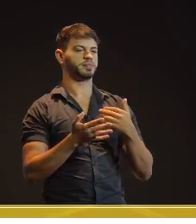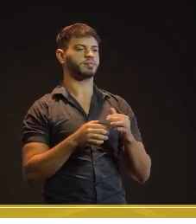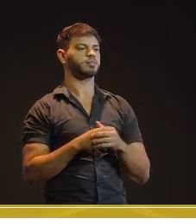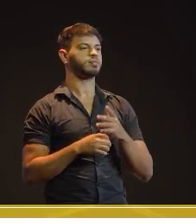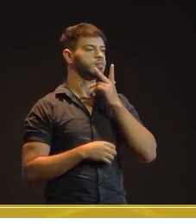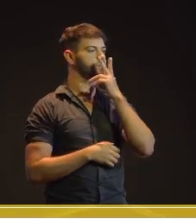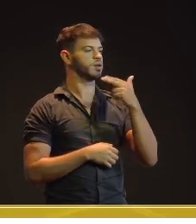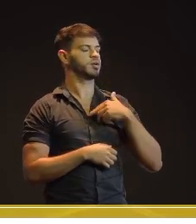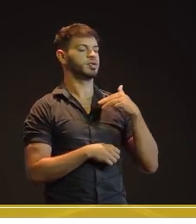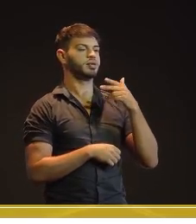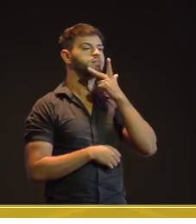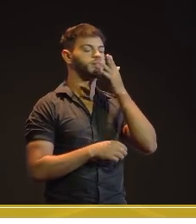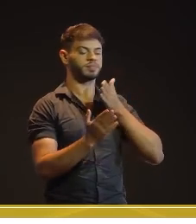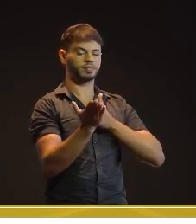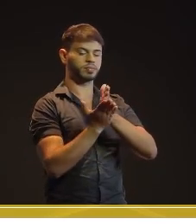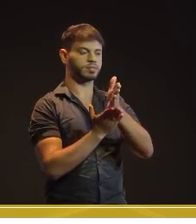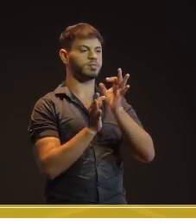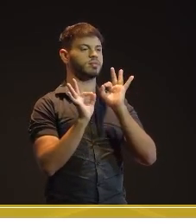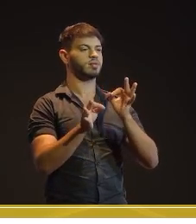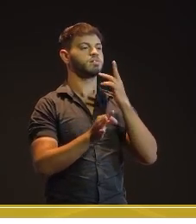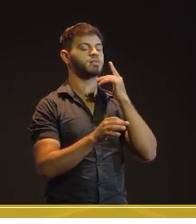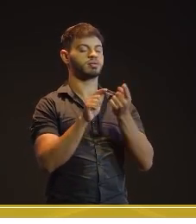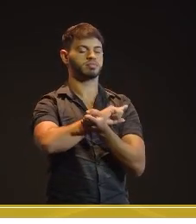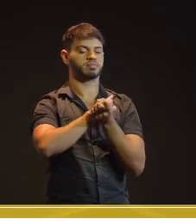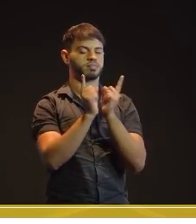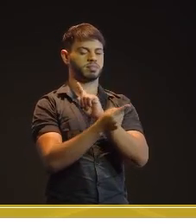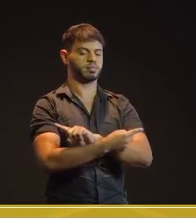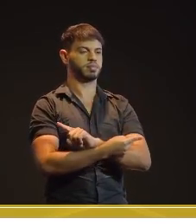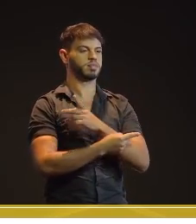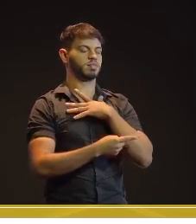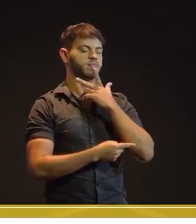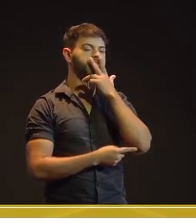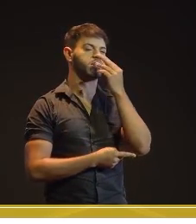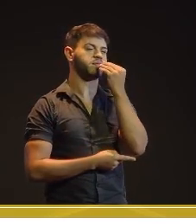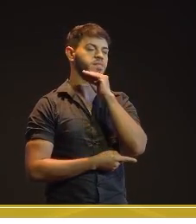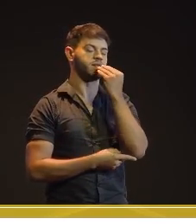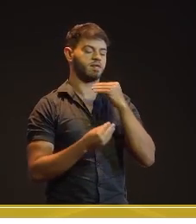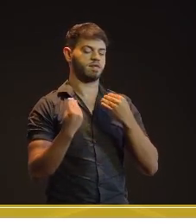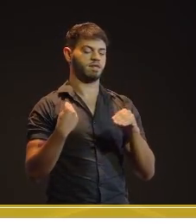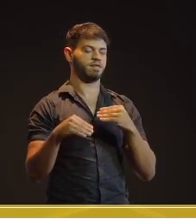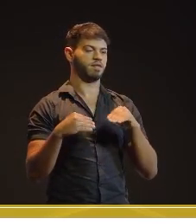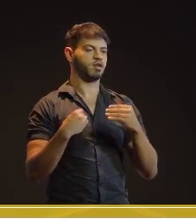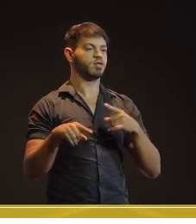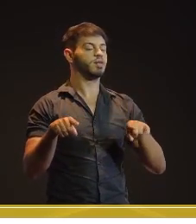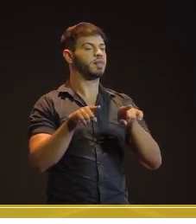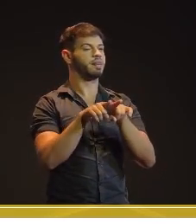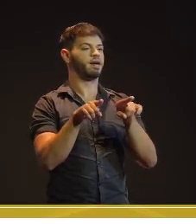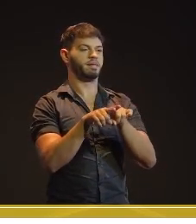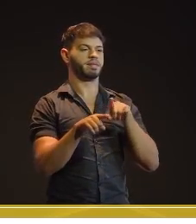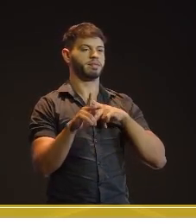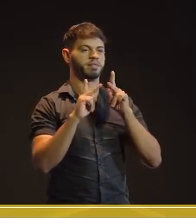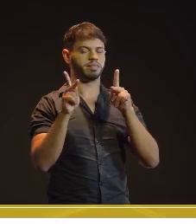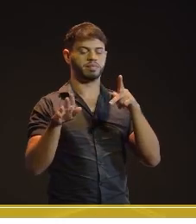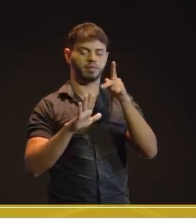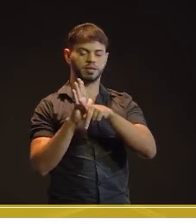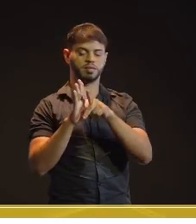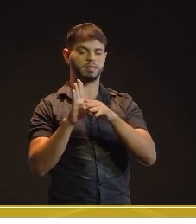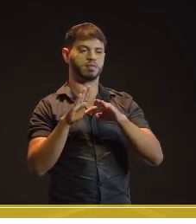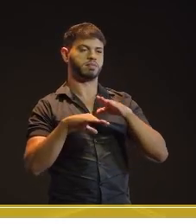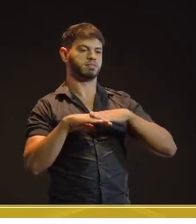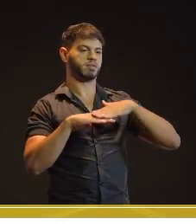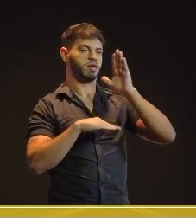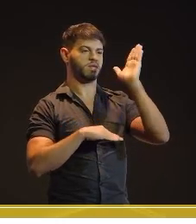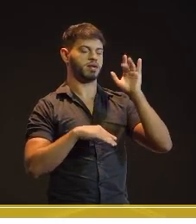deixa de ser um cara robusto para ser um cara o quê? Mais frágil. E o número de problemas aumenta. Os